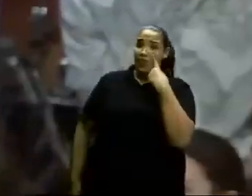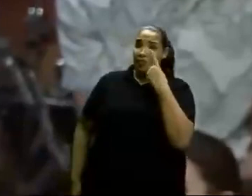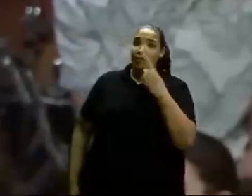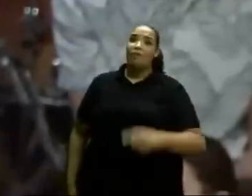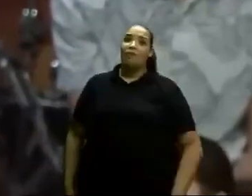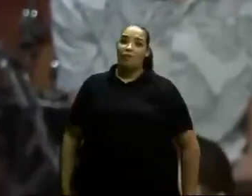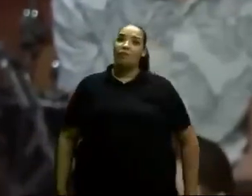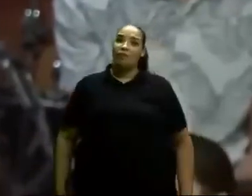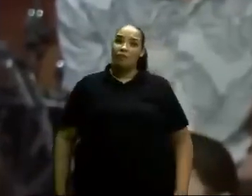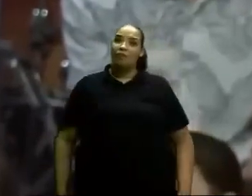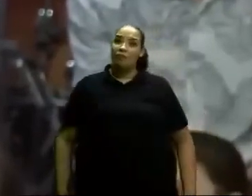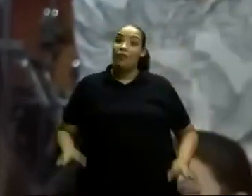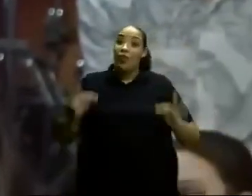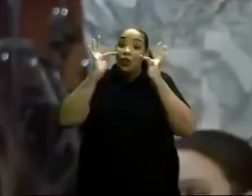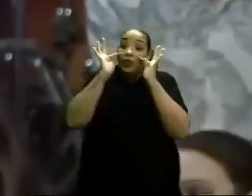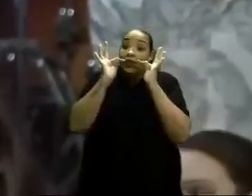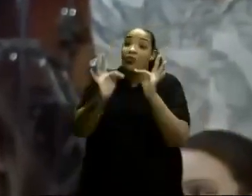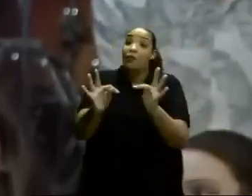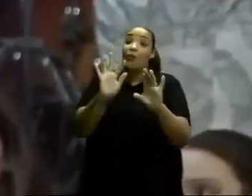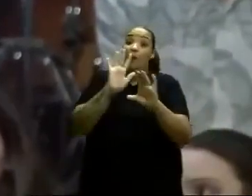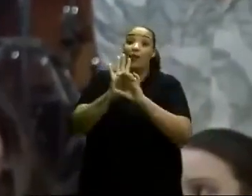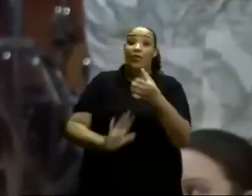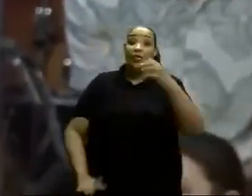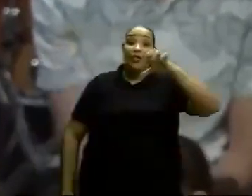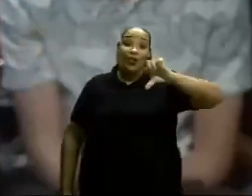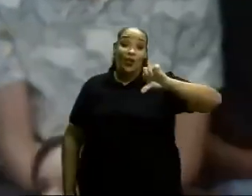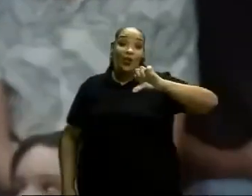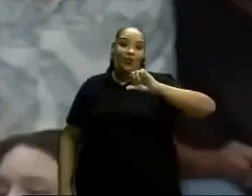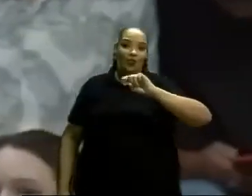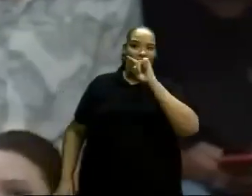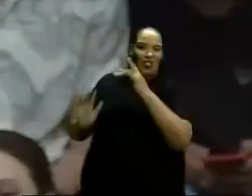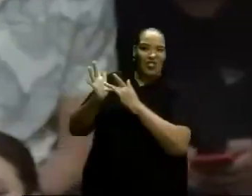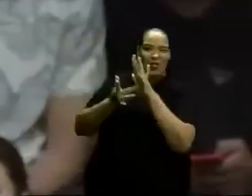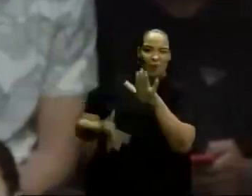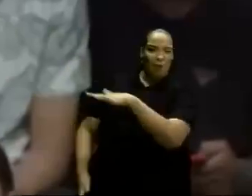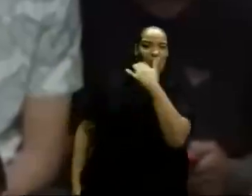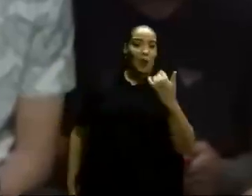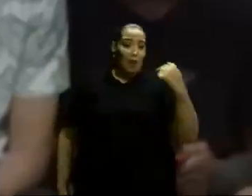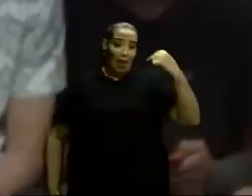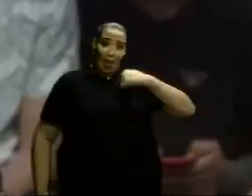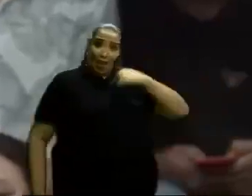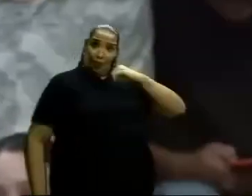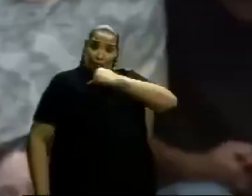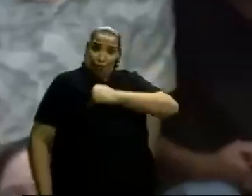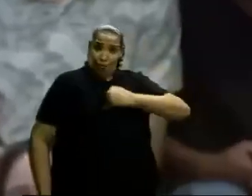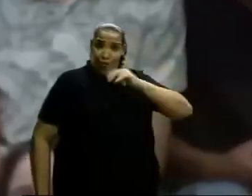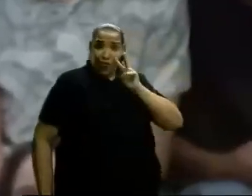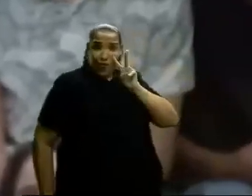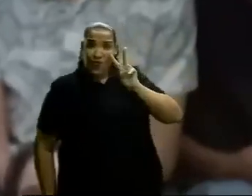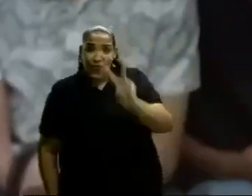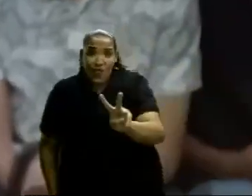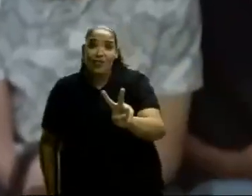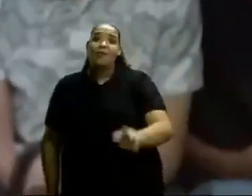O testemunho é esse aqui do capítulo 19. Ele morreu, mas eu, João, vi.